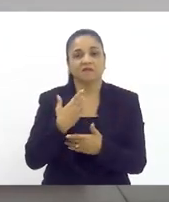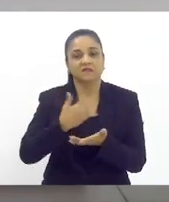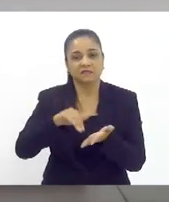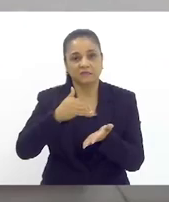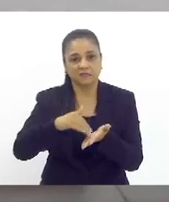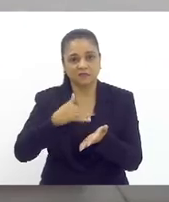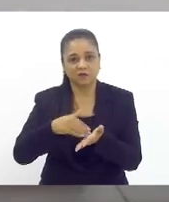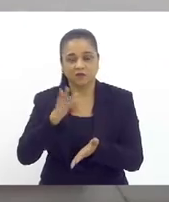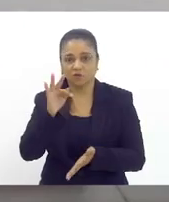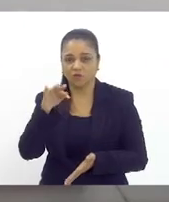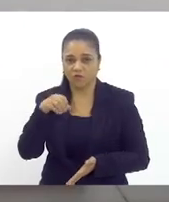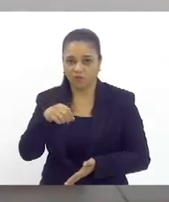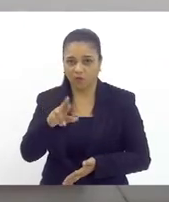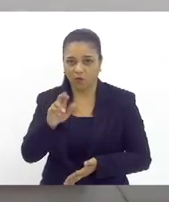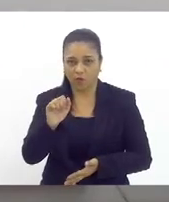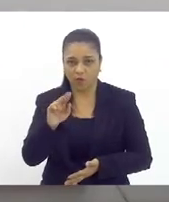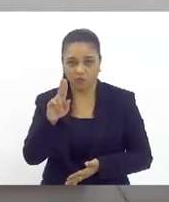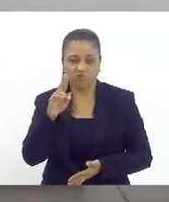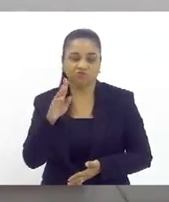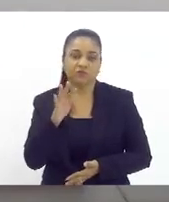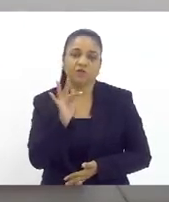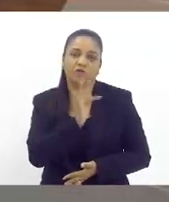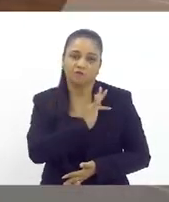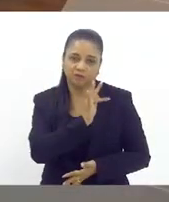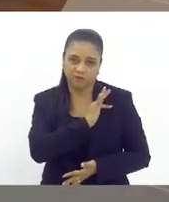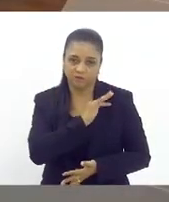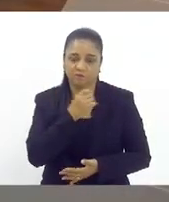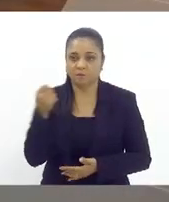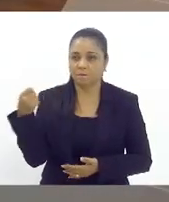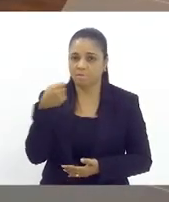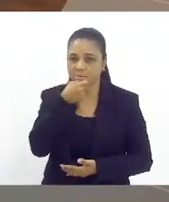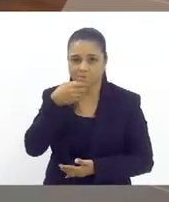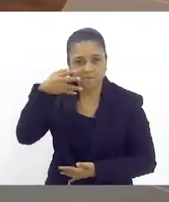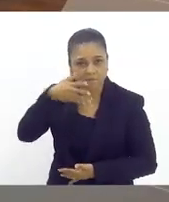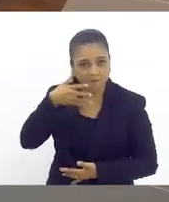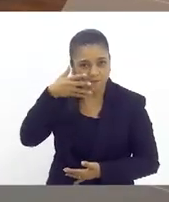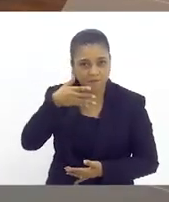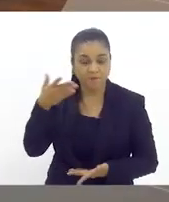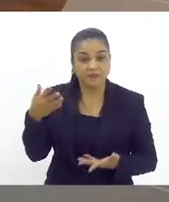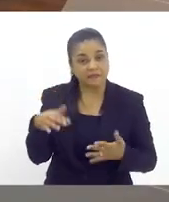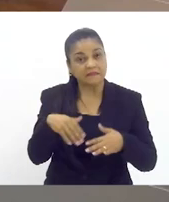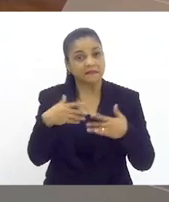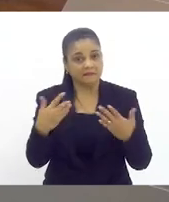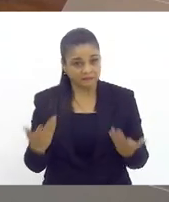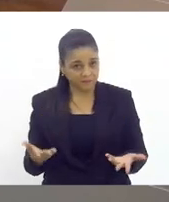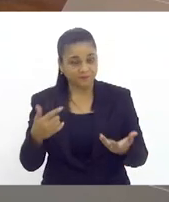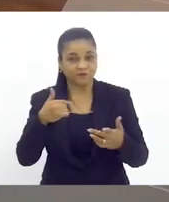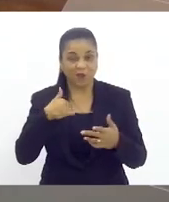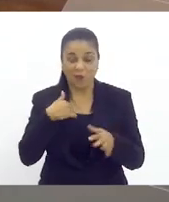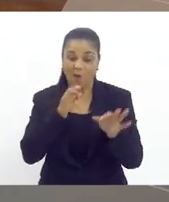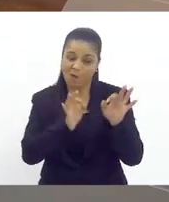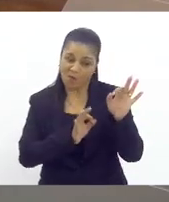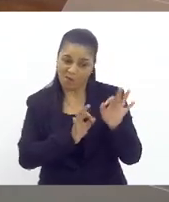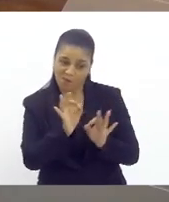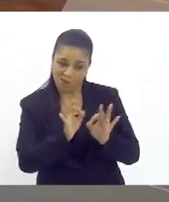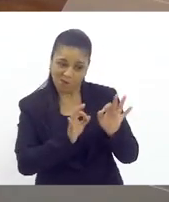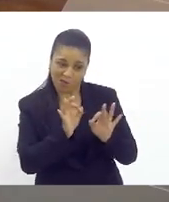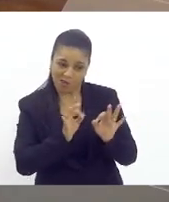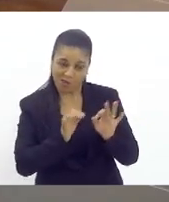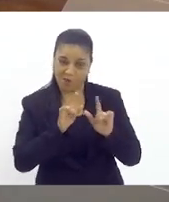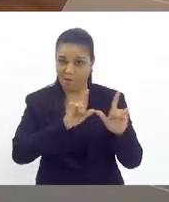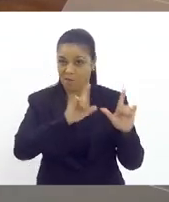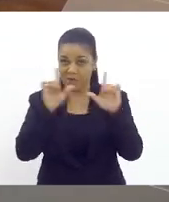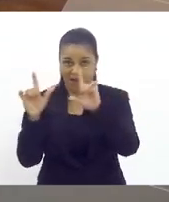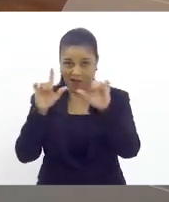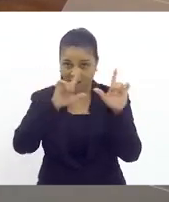Fluminense bem-vindo a palavra sua obrigado então eu tinha me preparado eu trouxe até uma